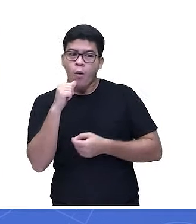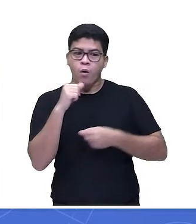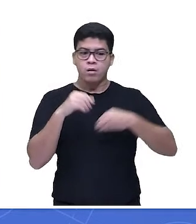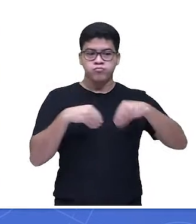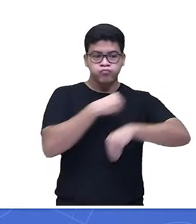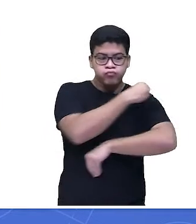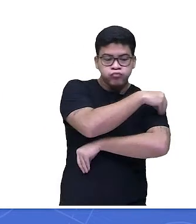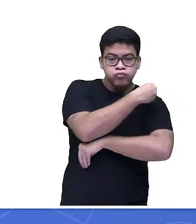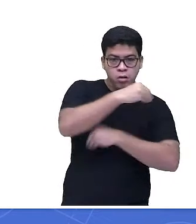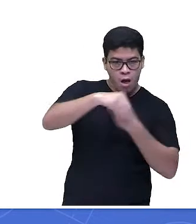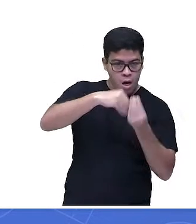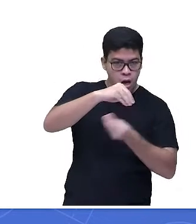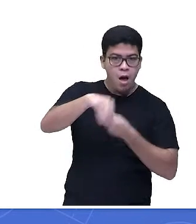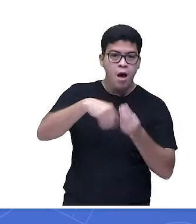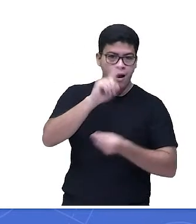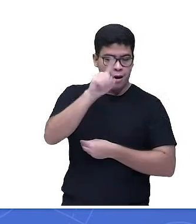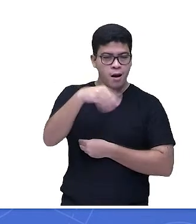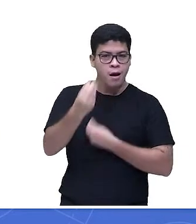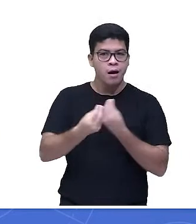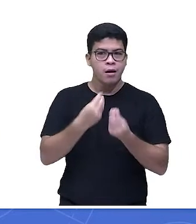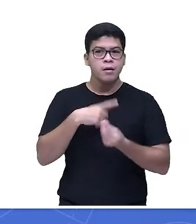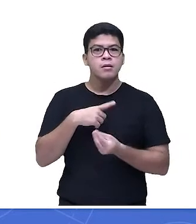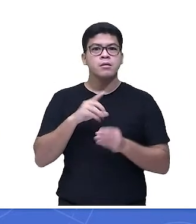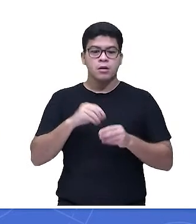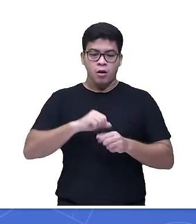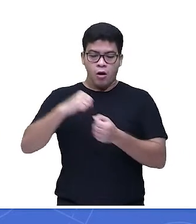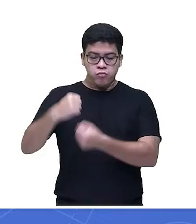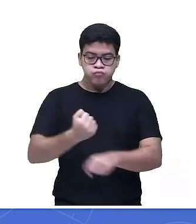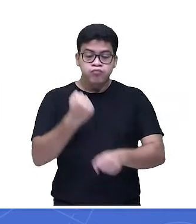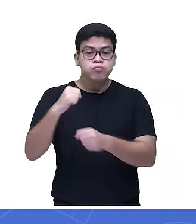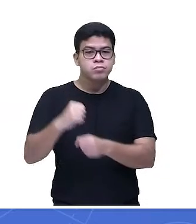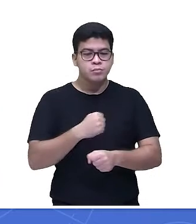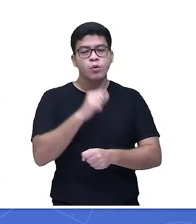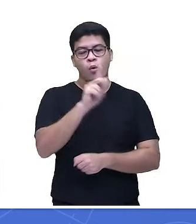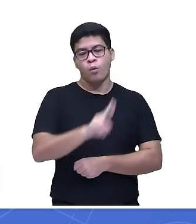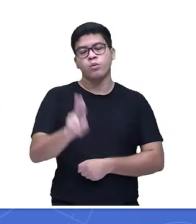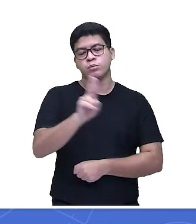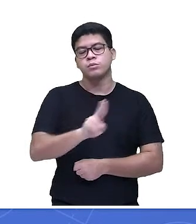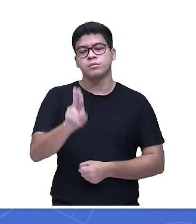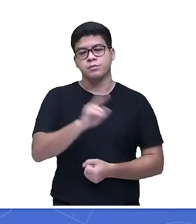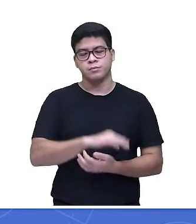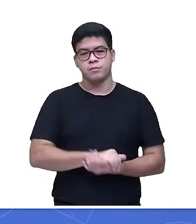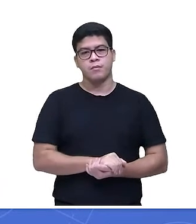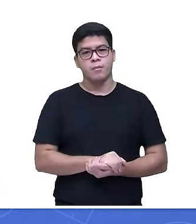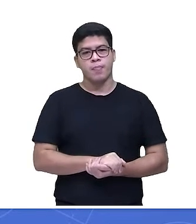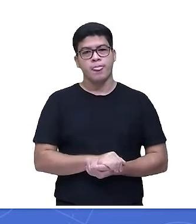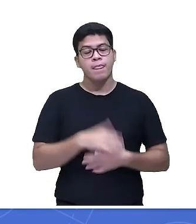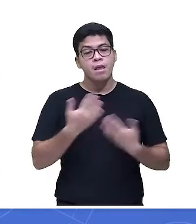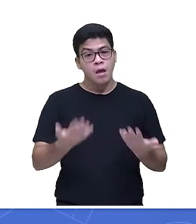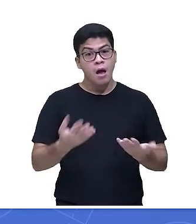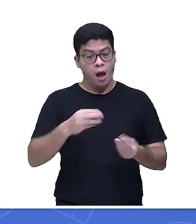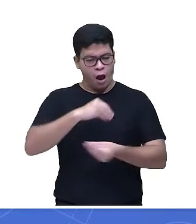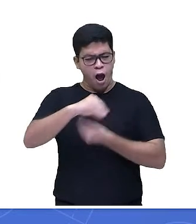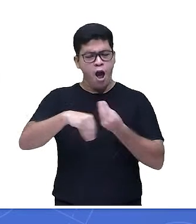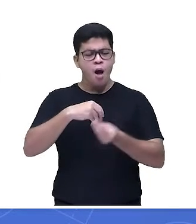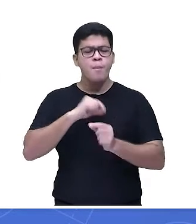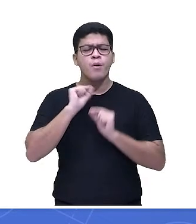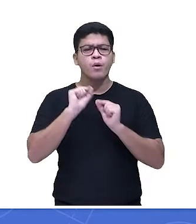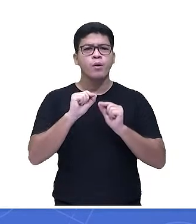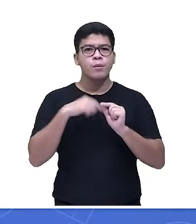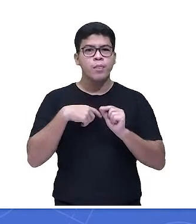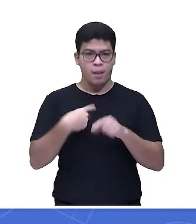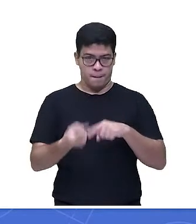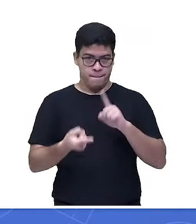álcool. Ele é utilizado para limpezas domésticas. As misturas, elas podem ser de